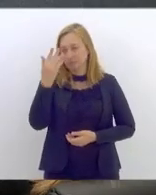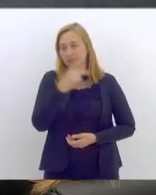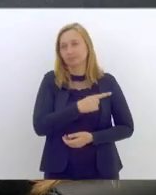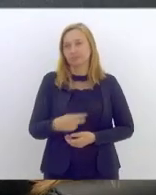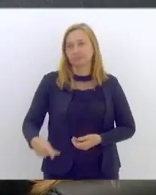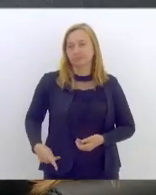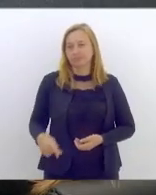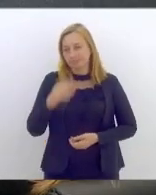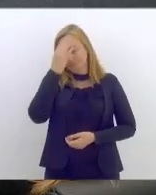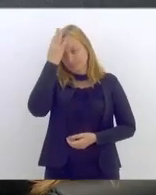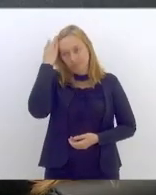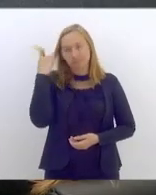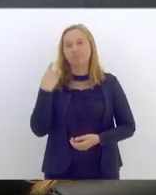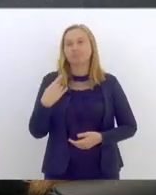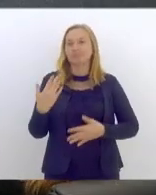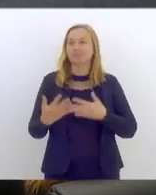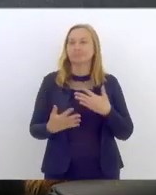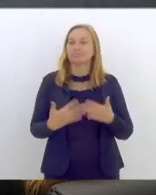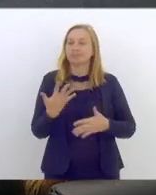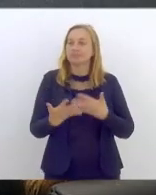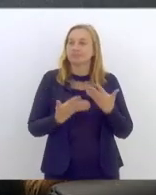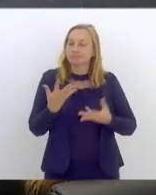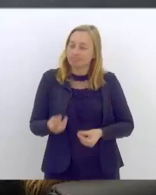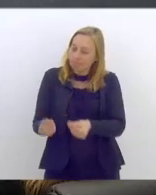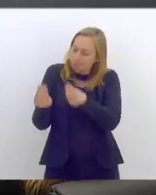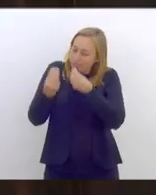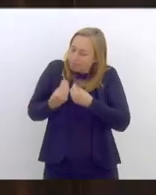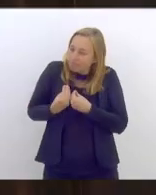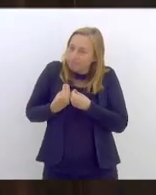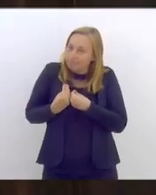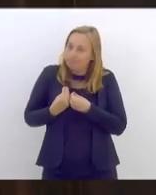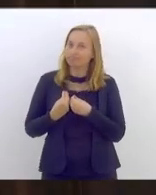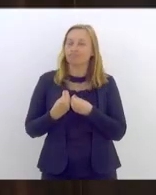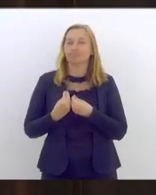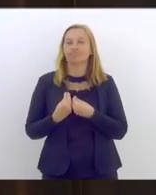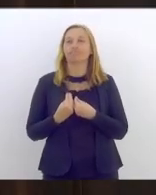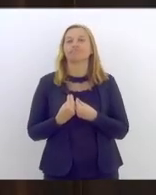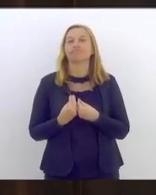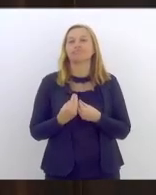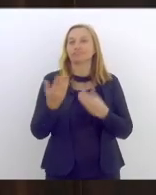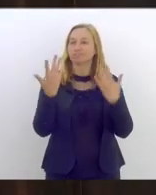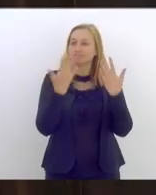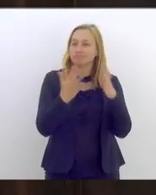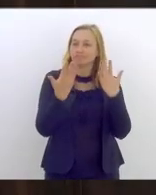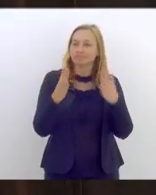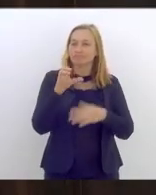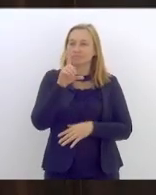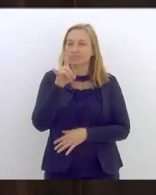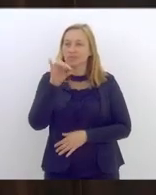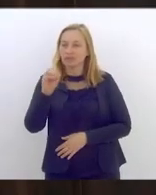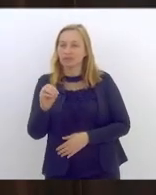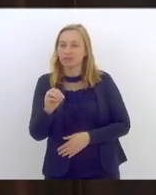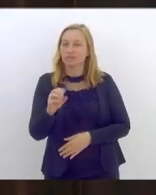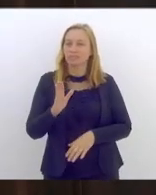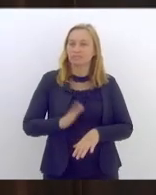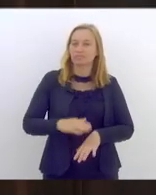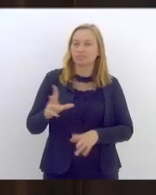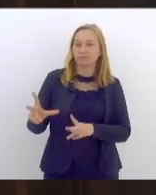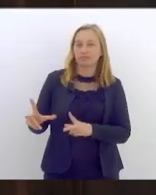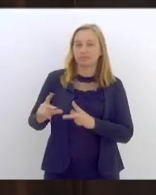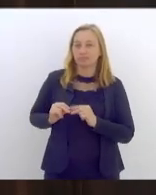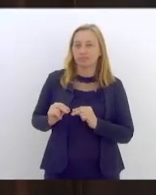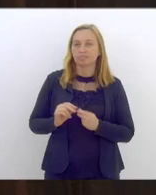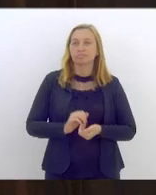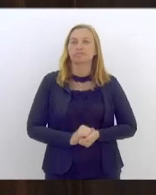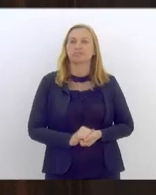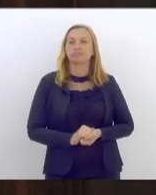por nos proporcionar essa essa ocasião Cláudio Parabéns você é mais do que merecedor